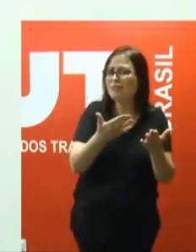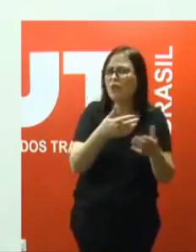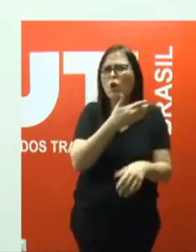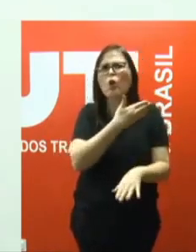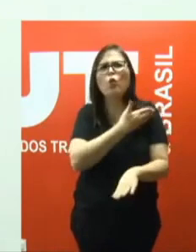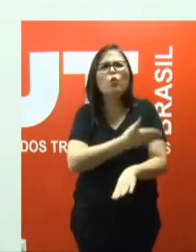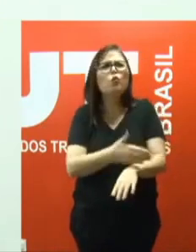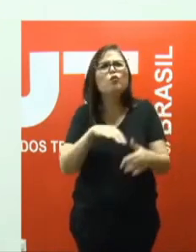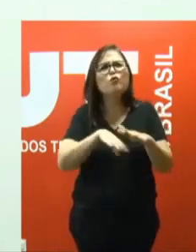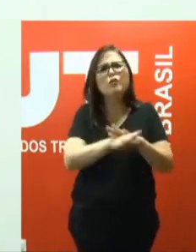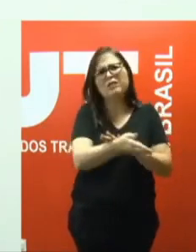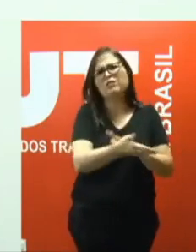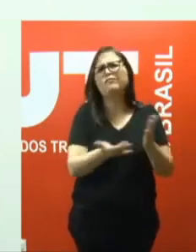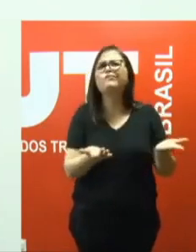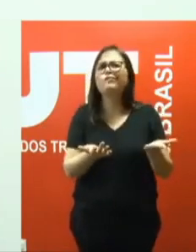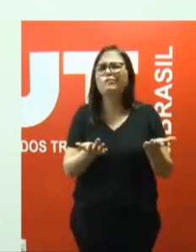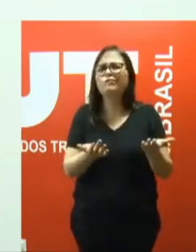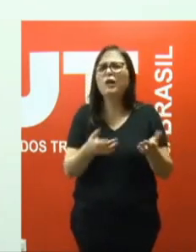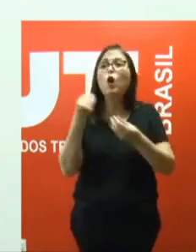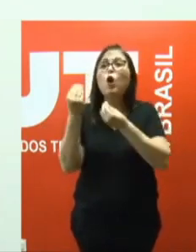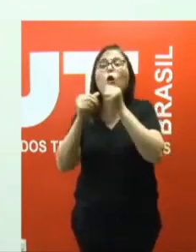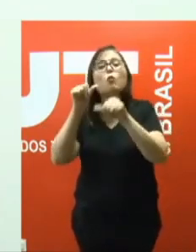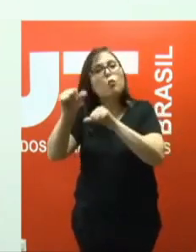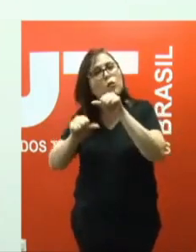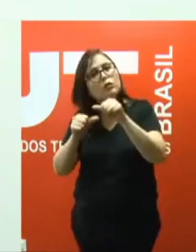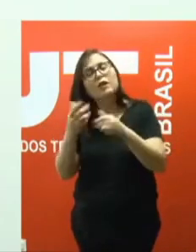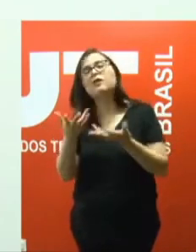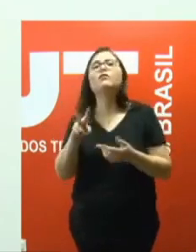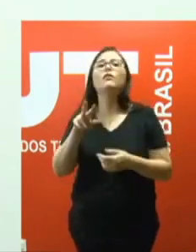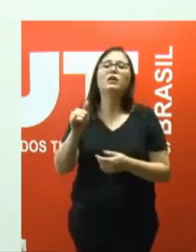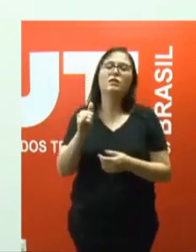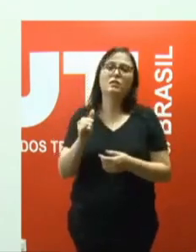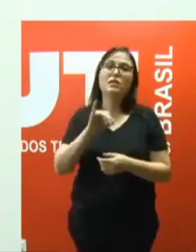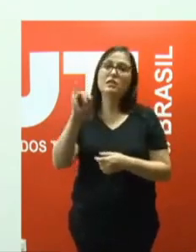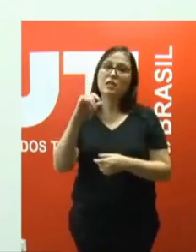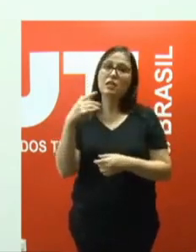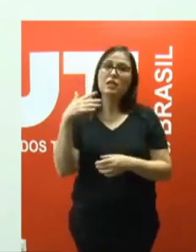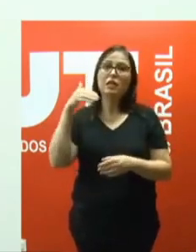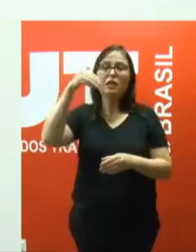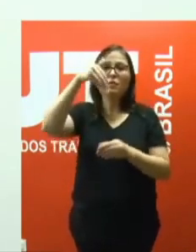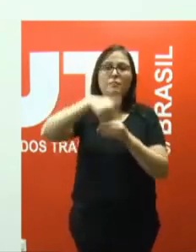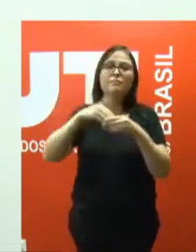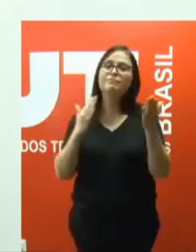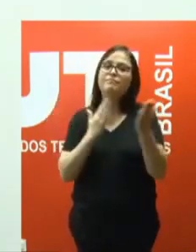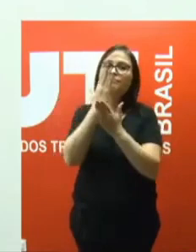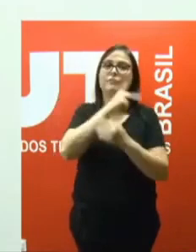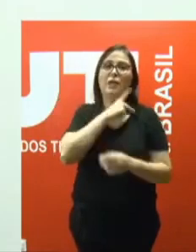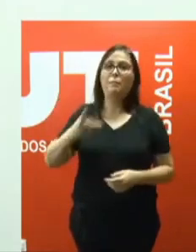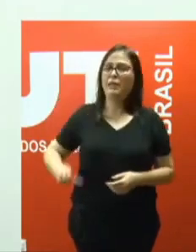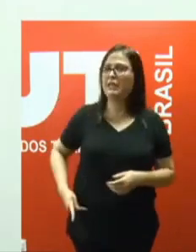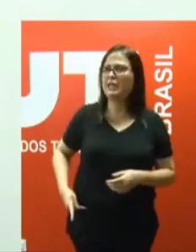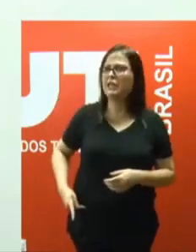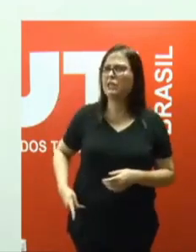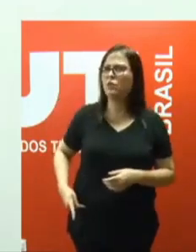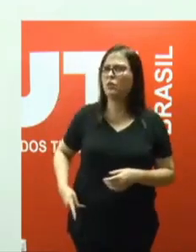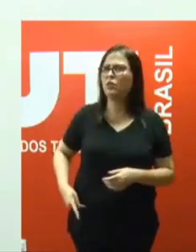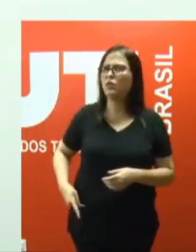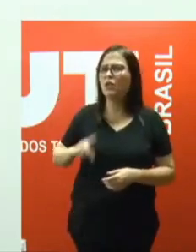gente vai mudar isso? Eu fico imaginando se a gente ganhar as eleições para presidente da República e a gente fizer minoria.